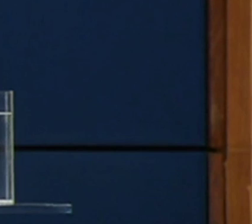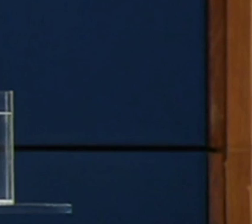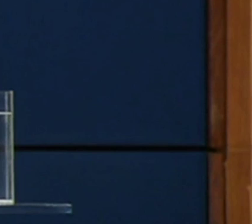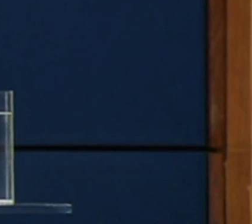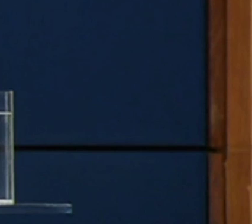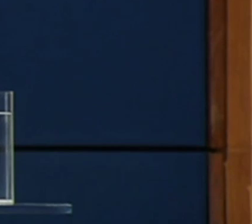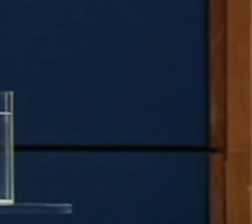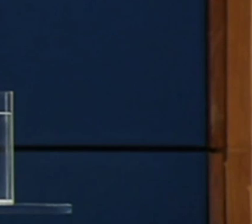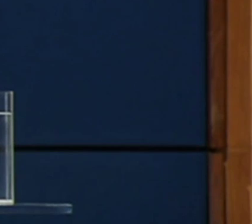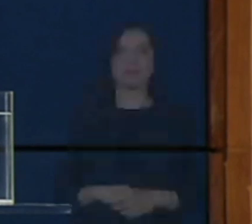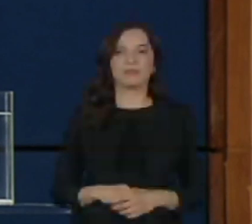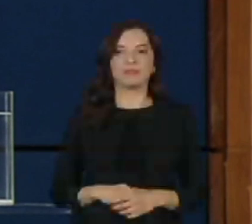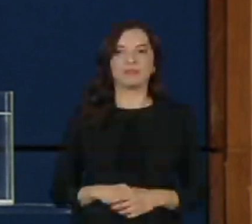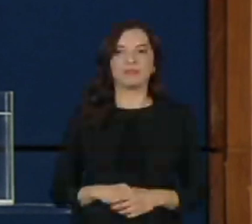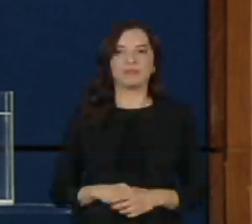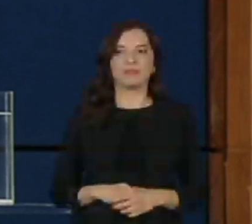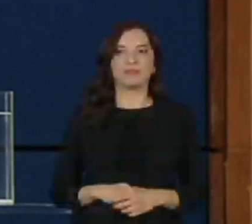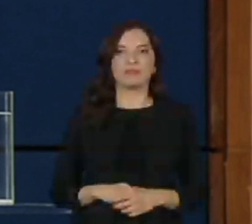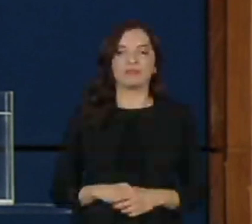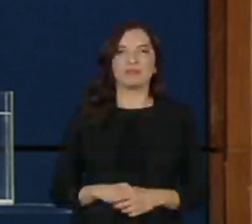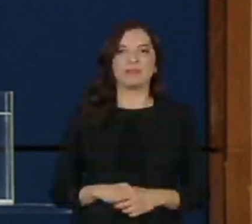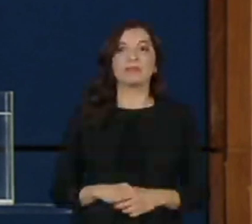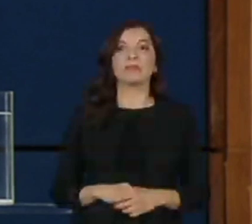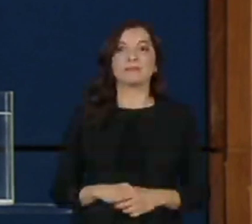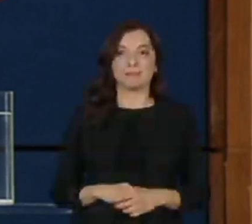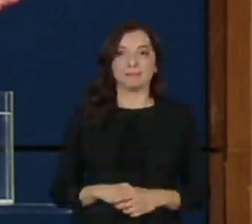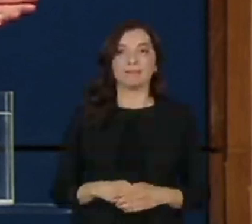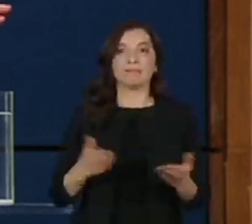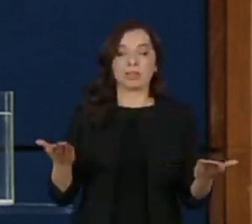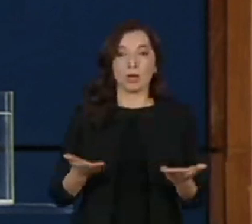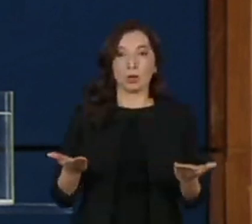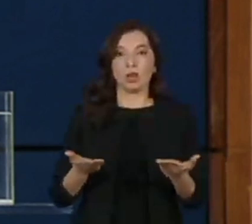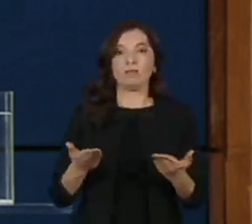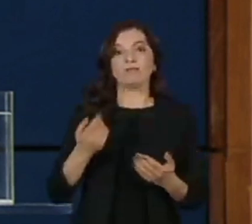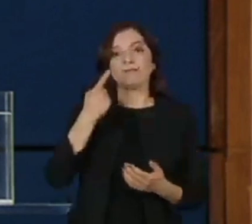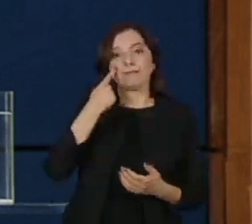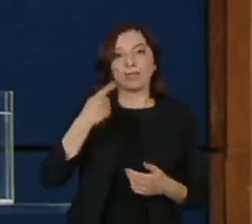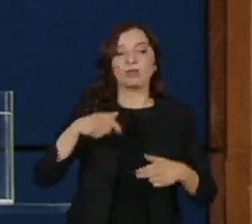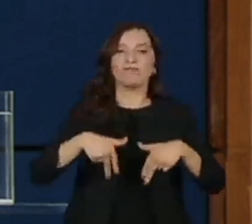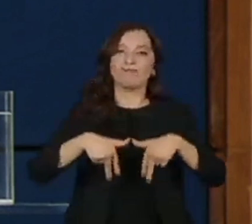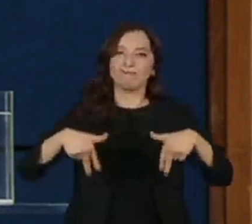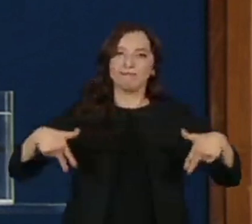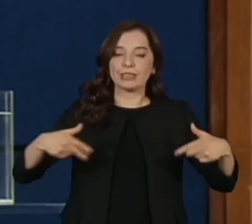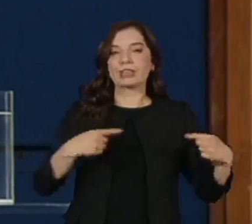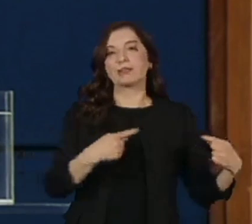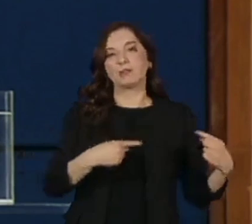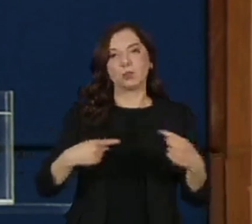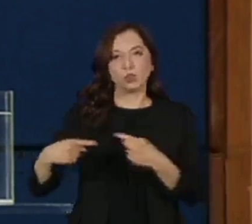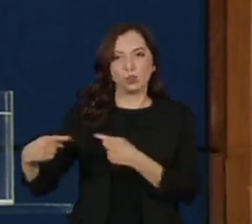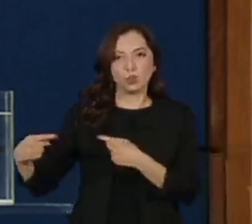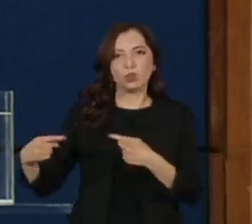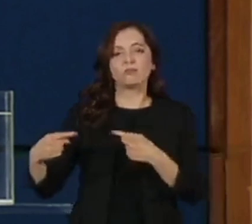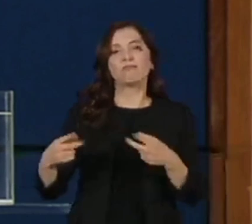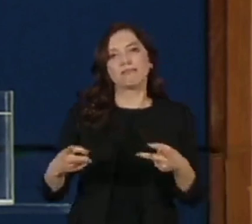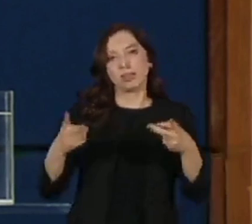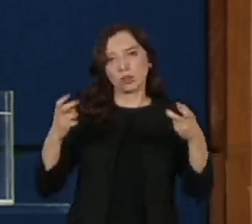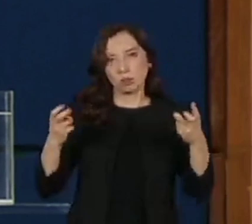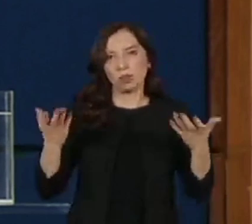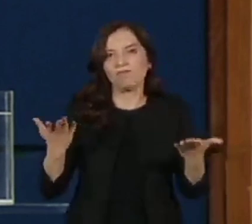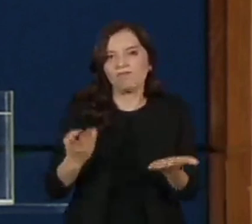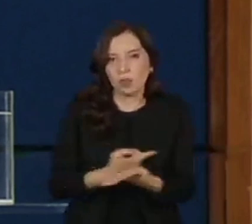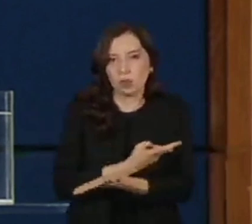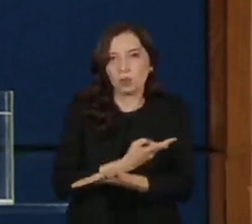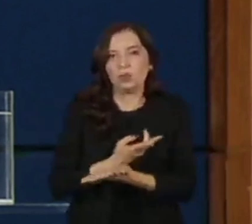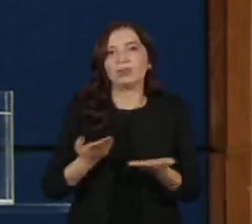da história da televisão brasileira provavelmente certamente dos debates vocês devem ter visto uma parte disso eh houve uma agressão